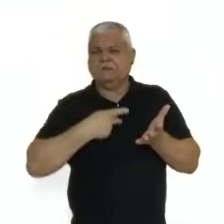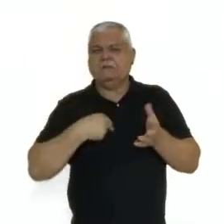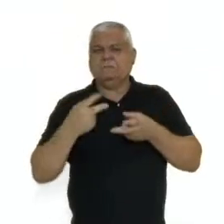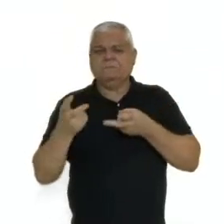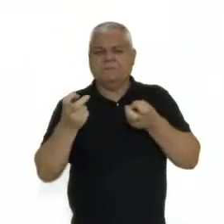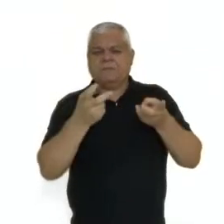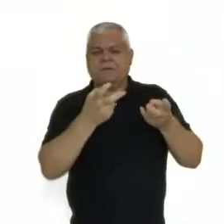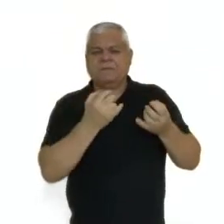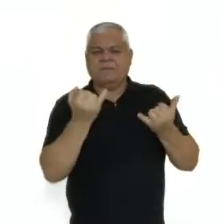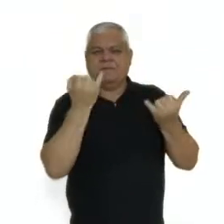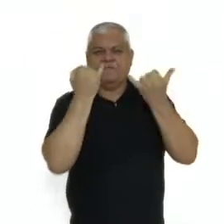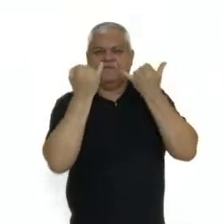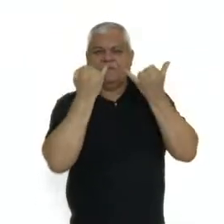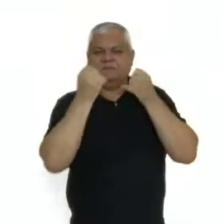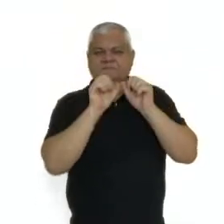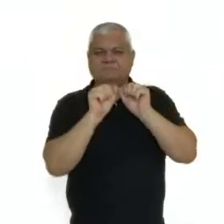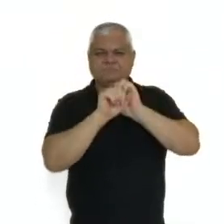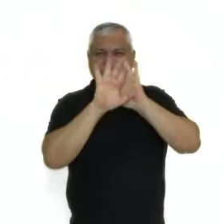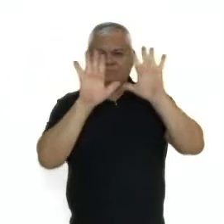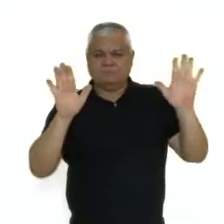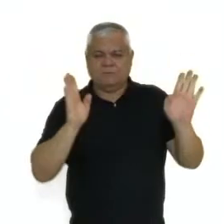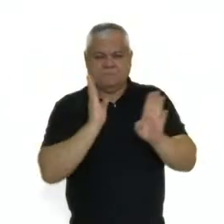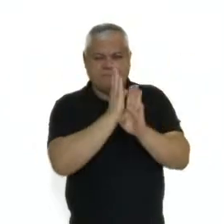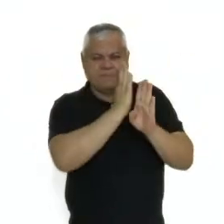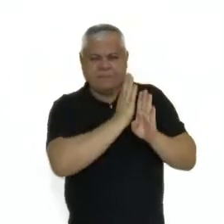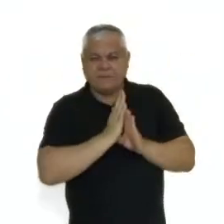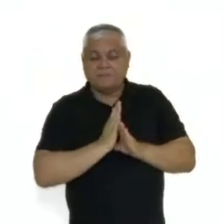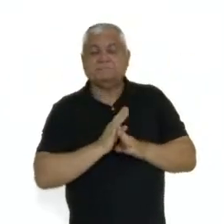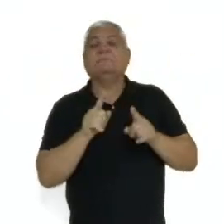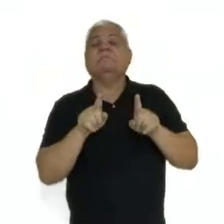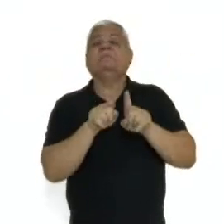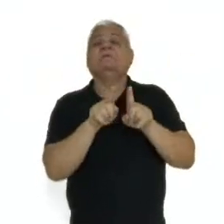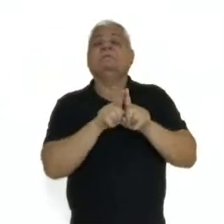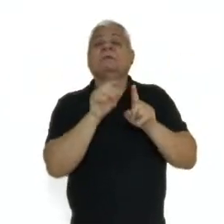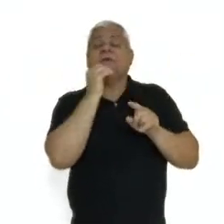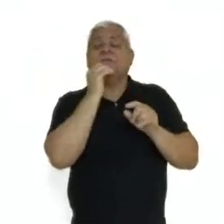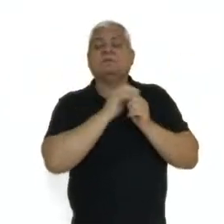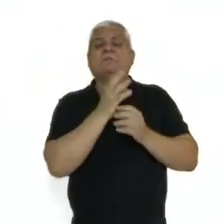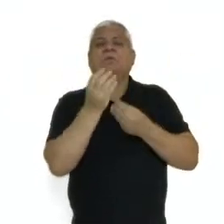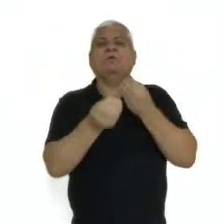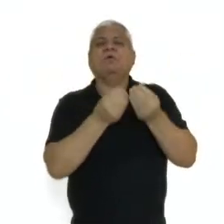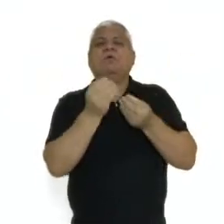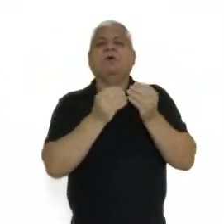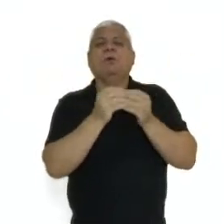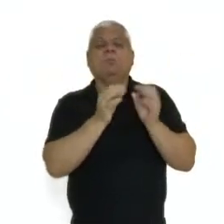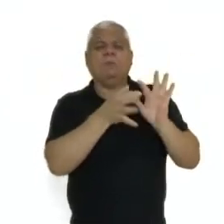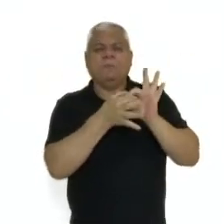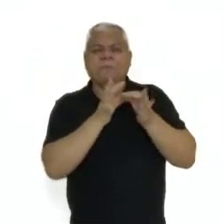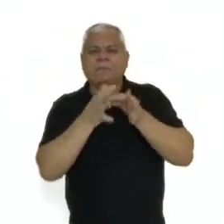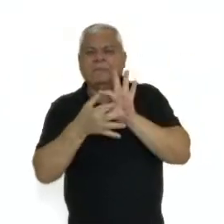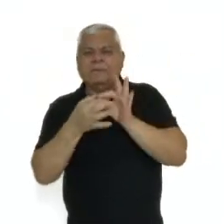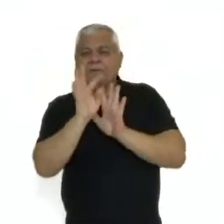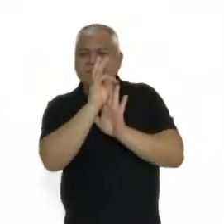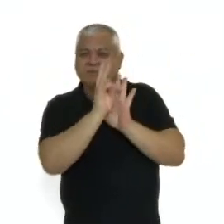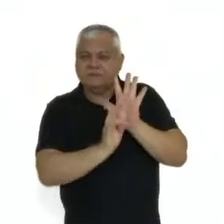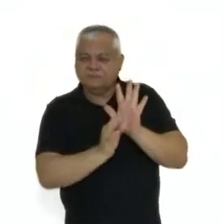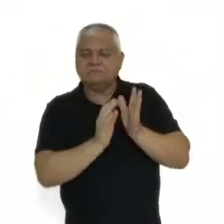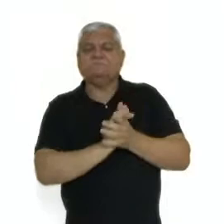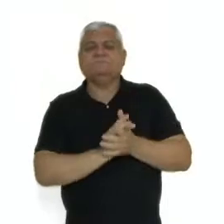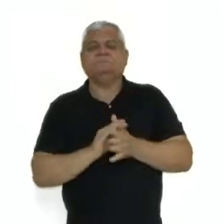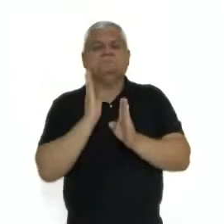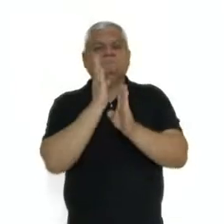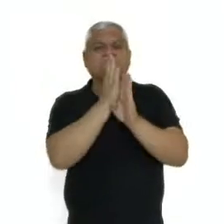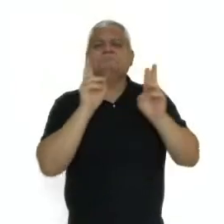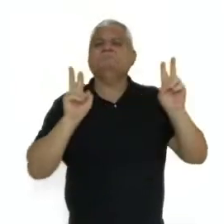informações explícitas no texto, sistematizar os elementos de composição e características do texto, identificar